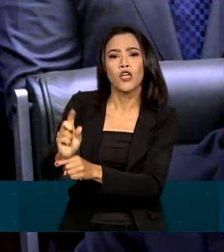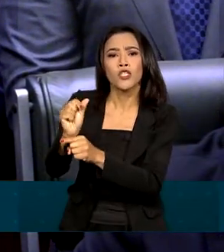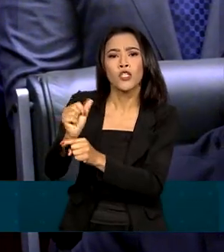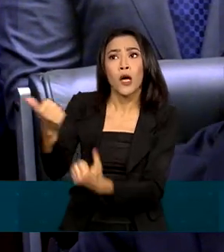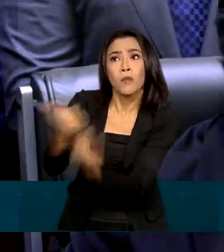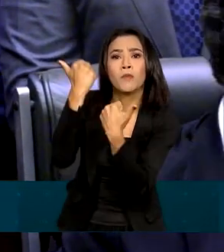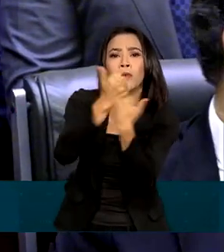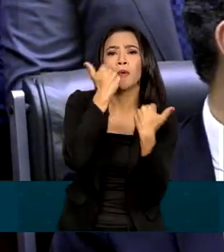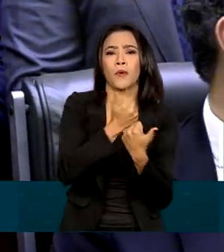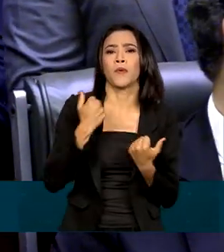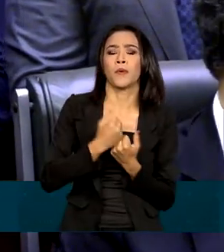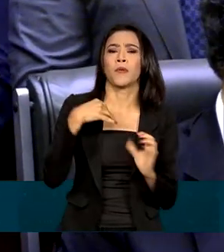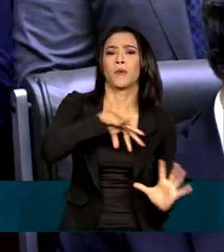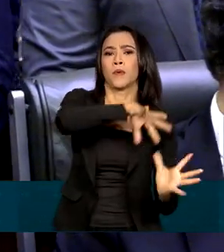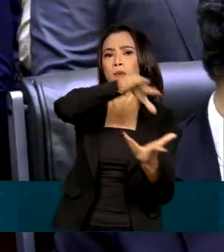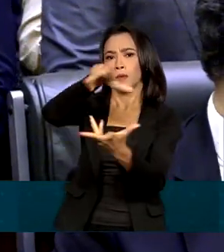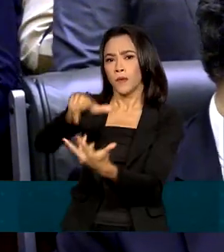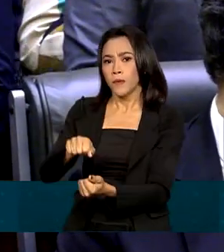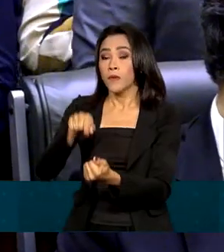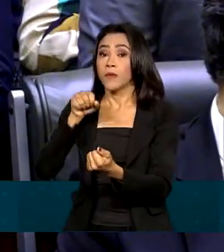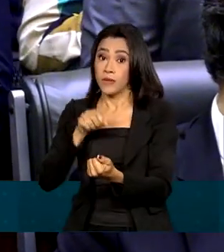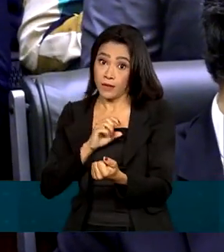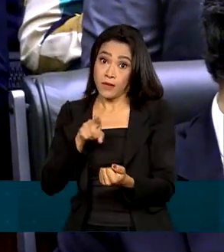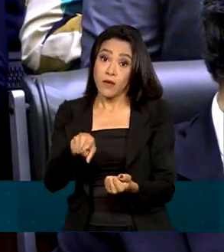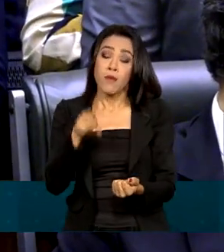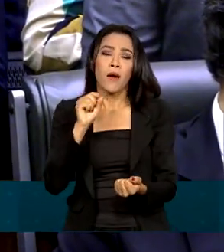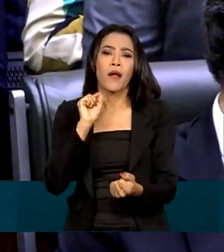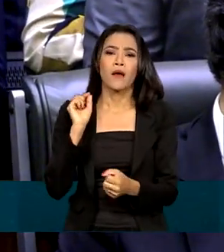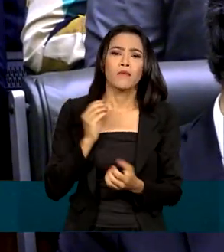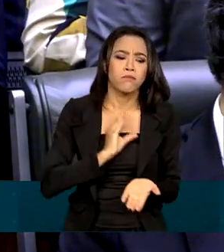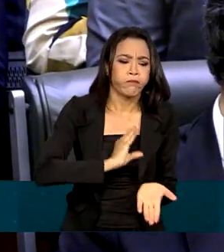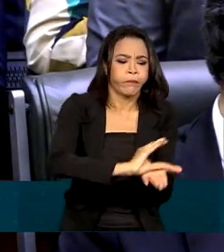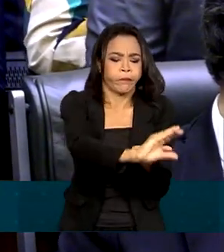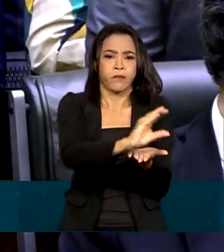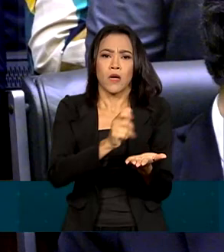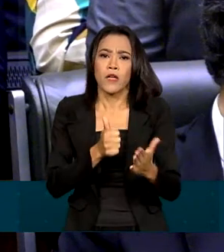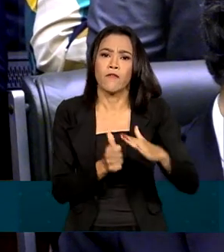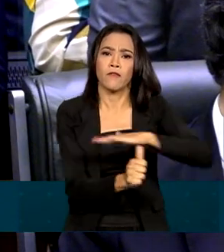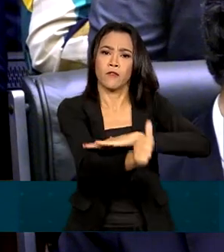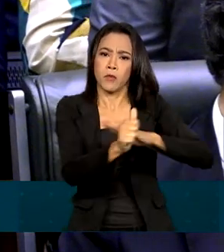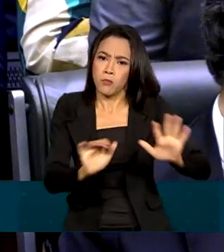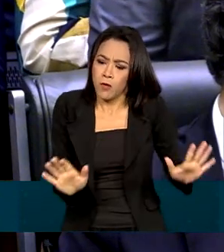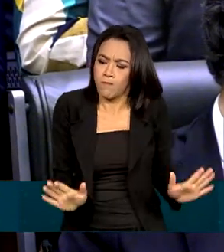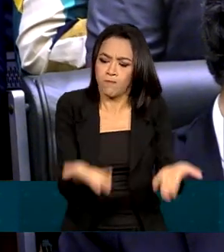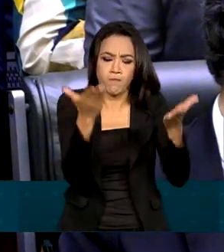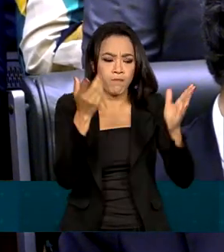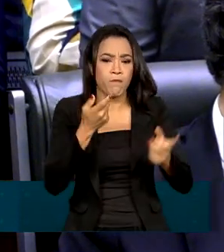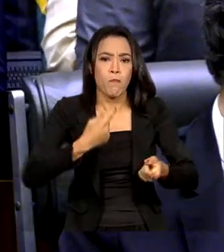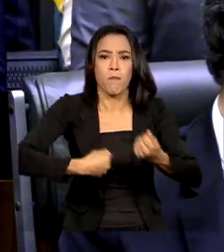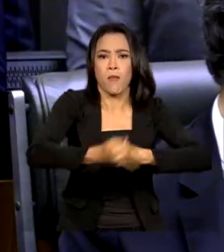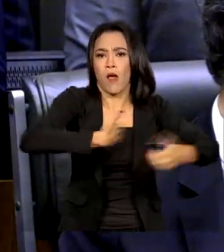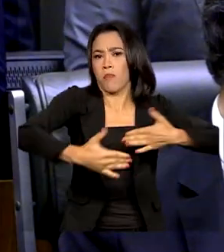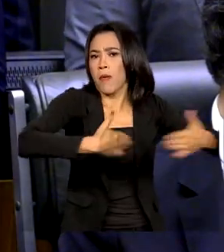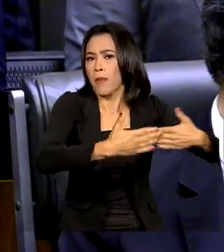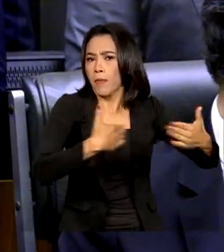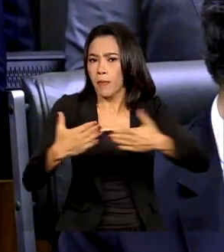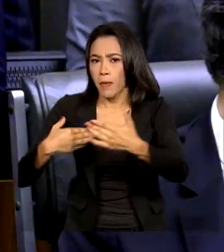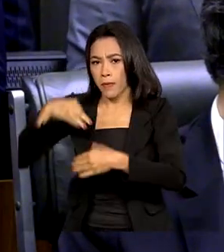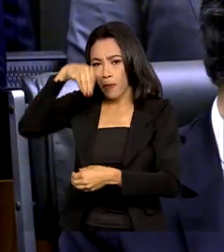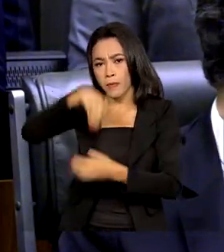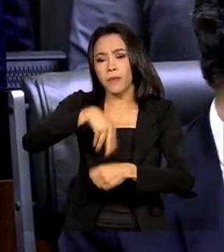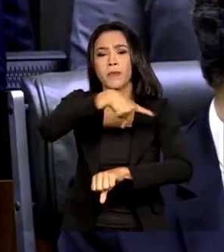nacional e internacional para o investimento, para dinamizar e expandir o mercado interno de consumo,